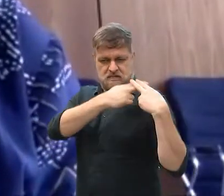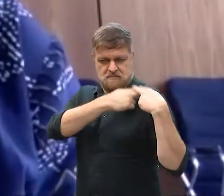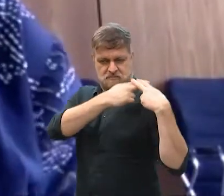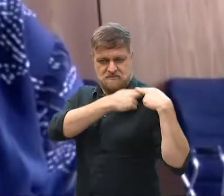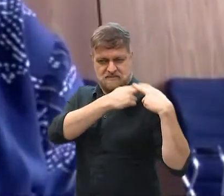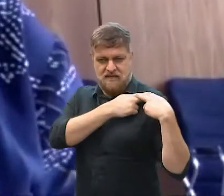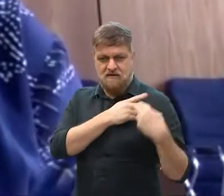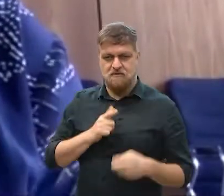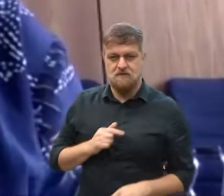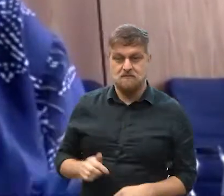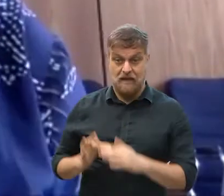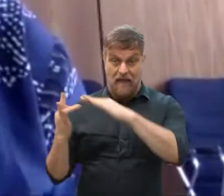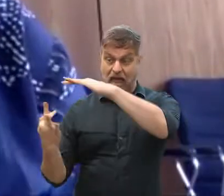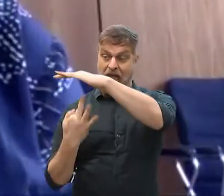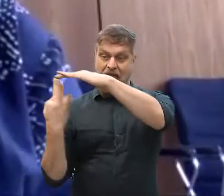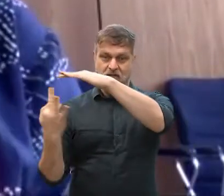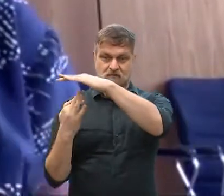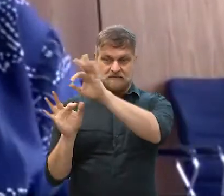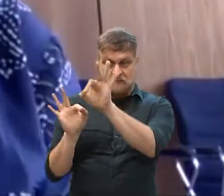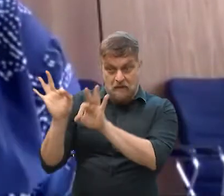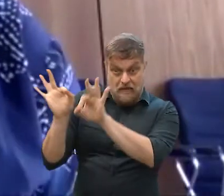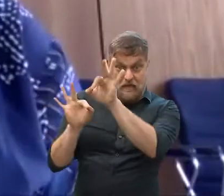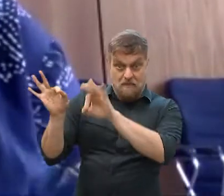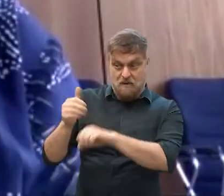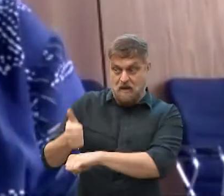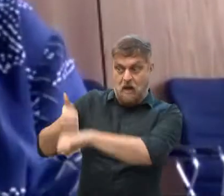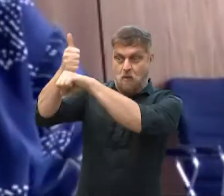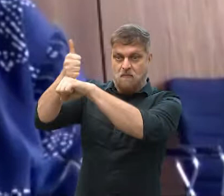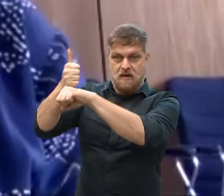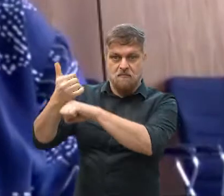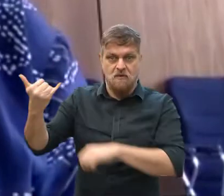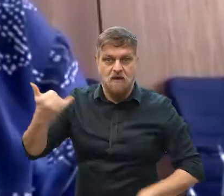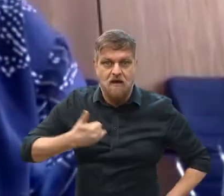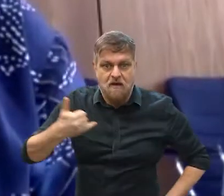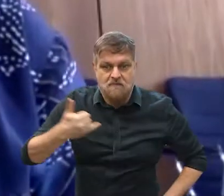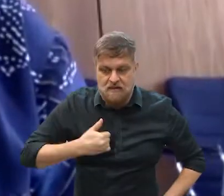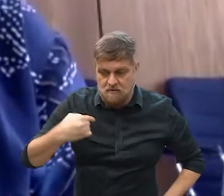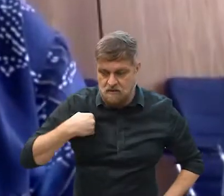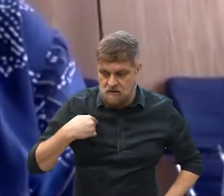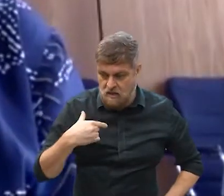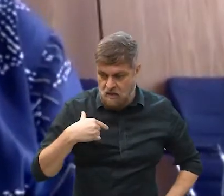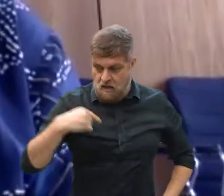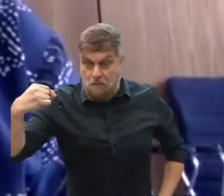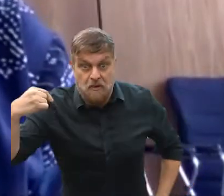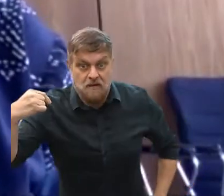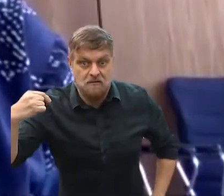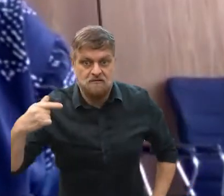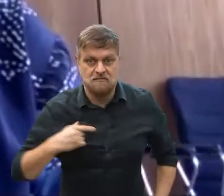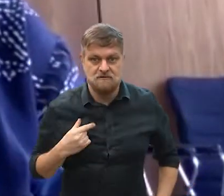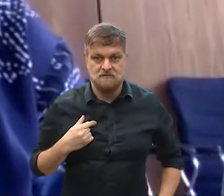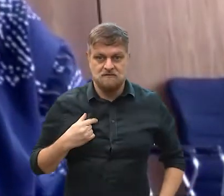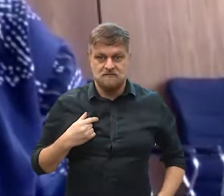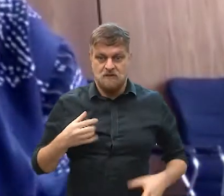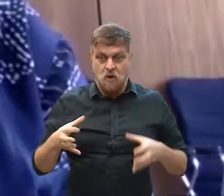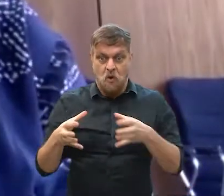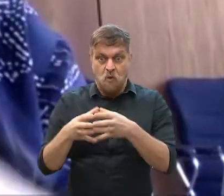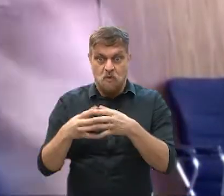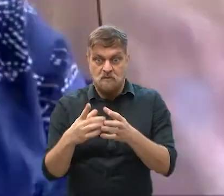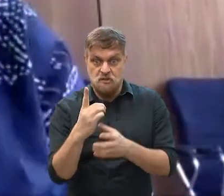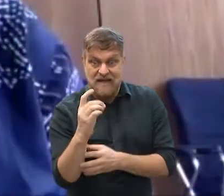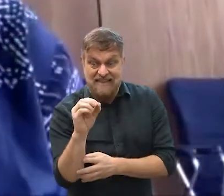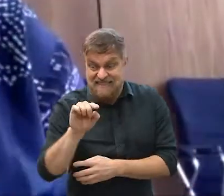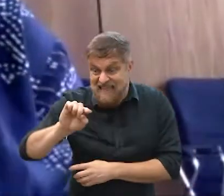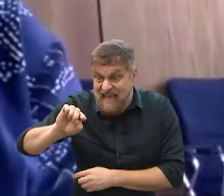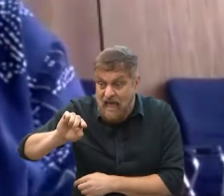que é a Fundação VAR, que é organizadora desse prêmio, falando que eu estava, então, concorrendo entre mais de